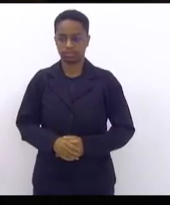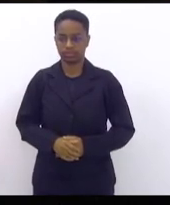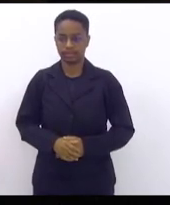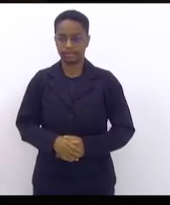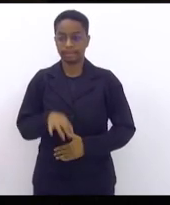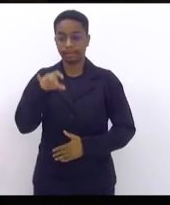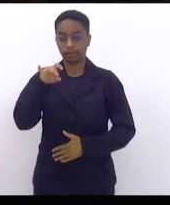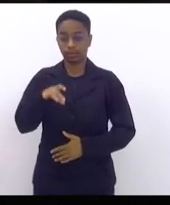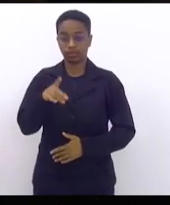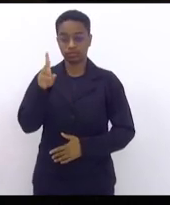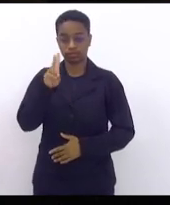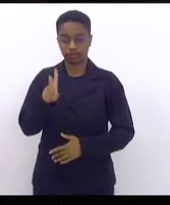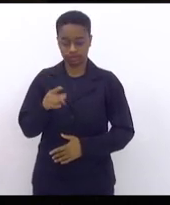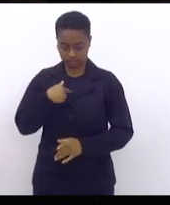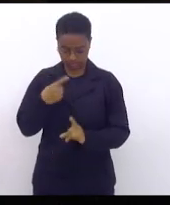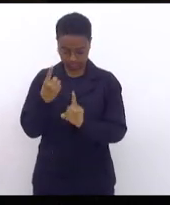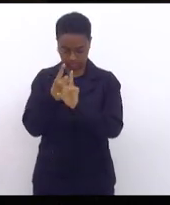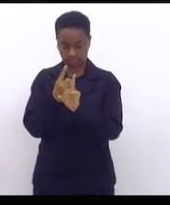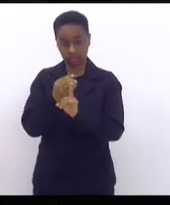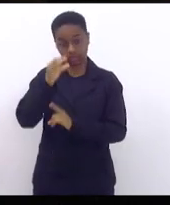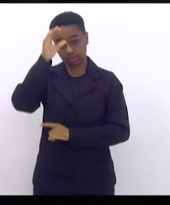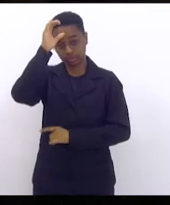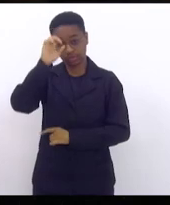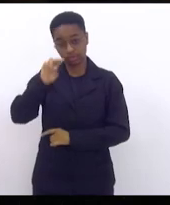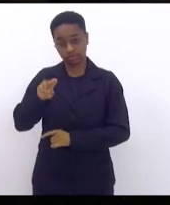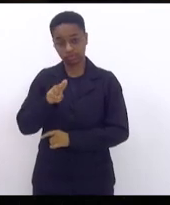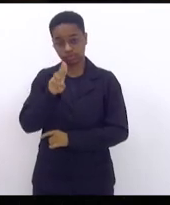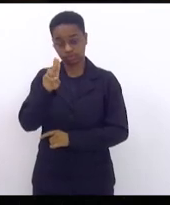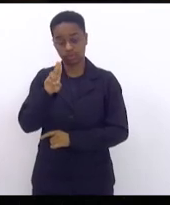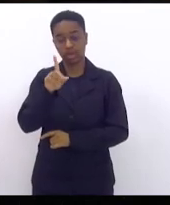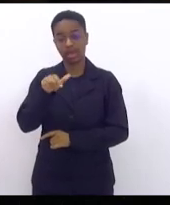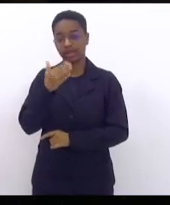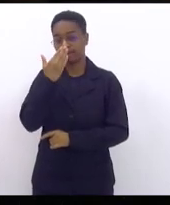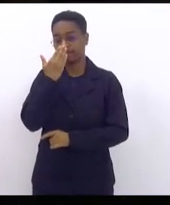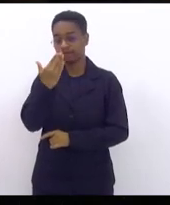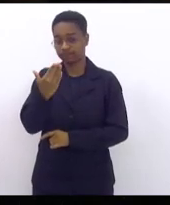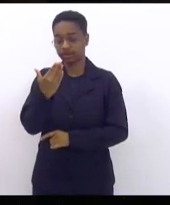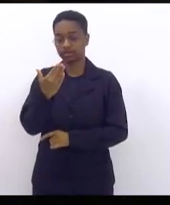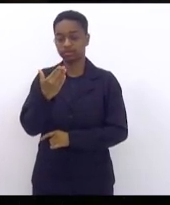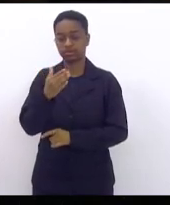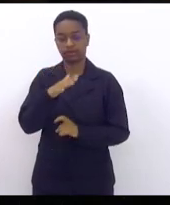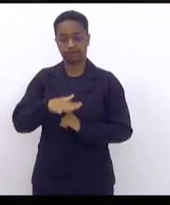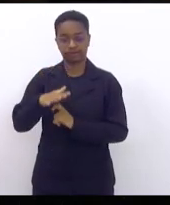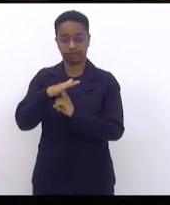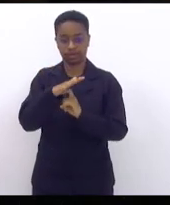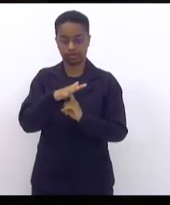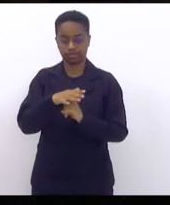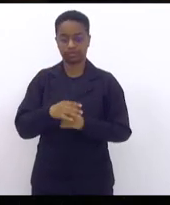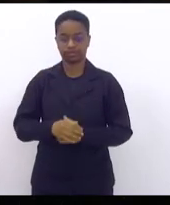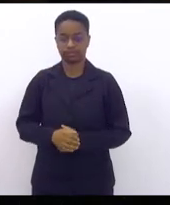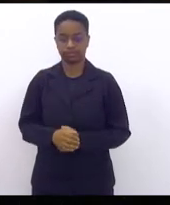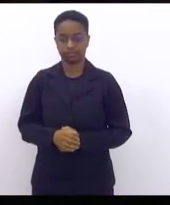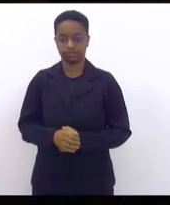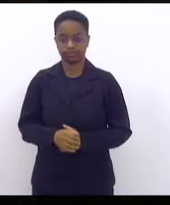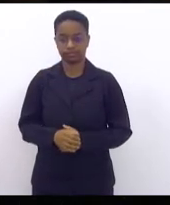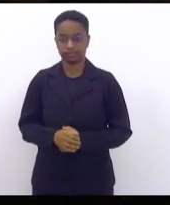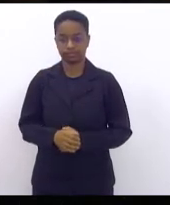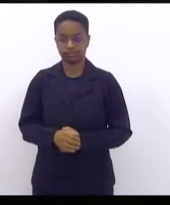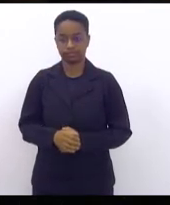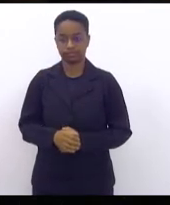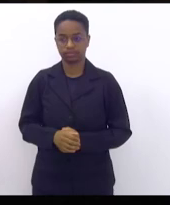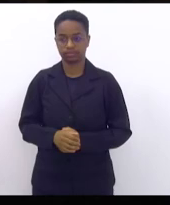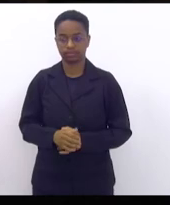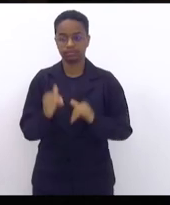Tia Ju foi na porta da Feira de São Cristóvão, deputado Felipe Poubel,